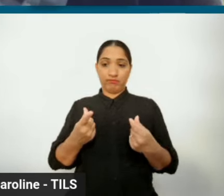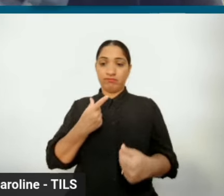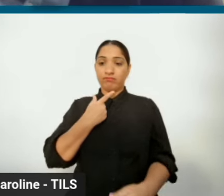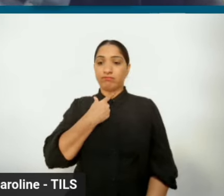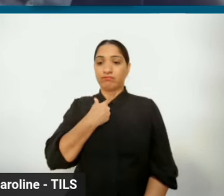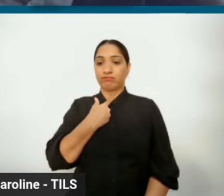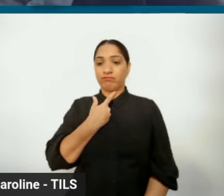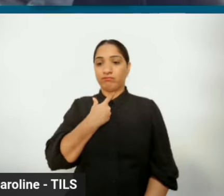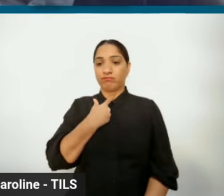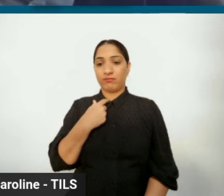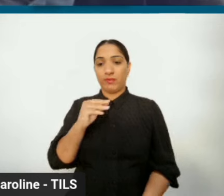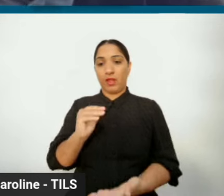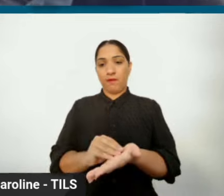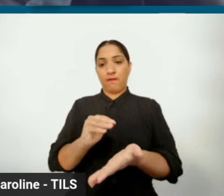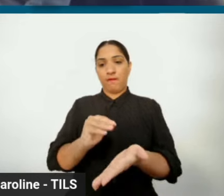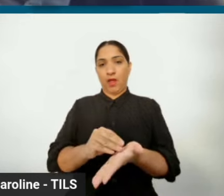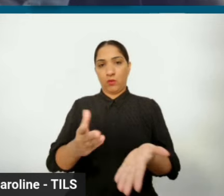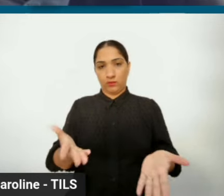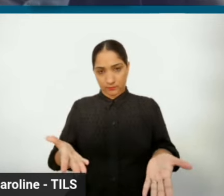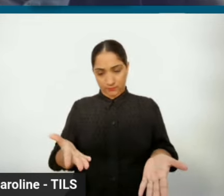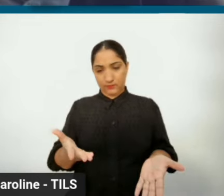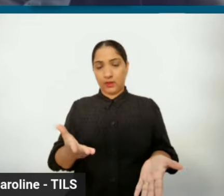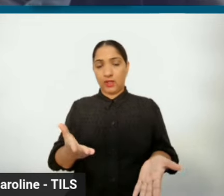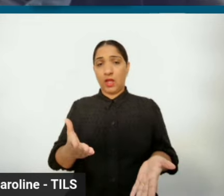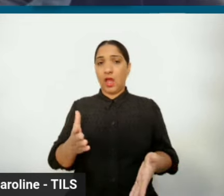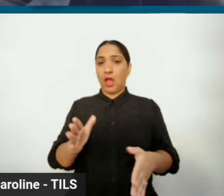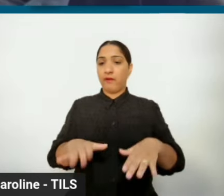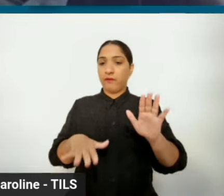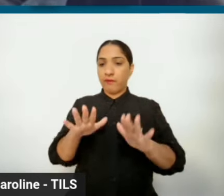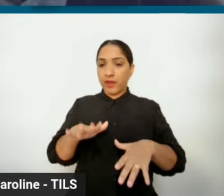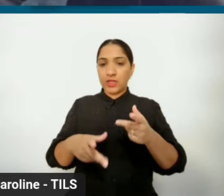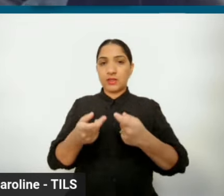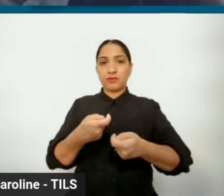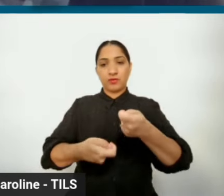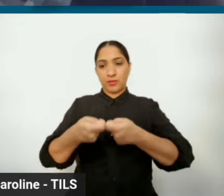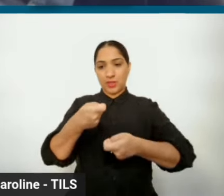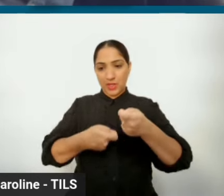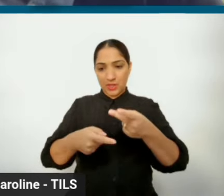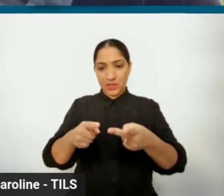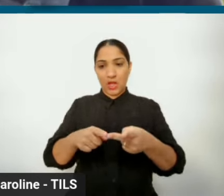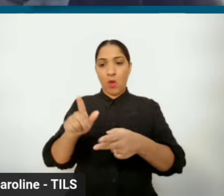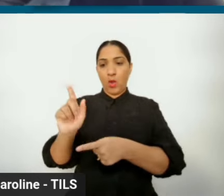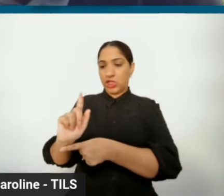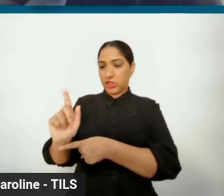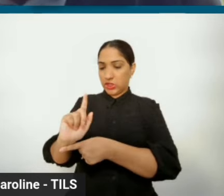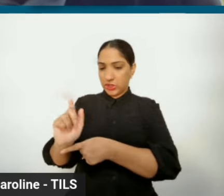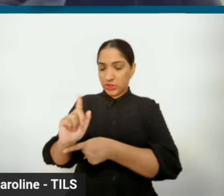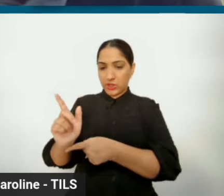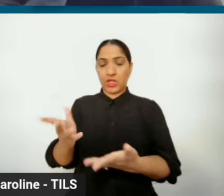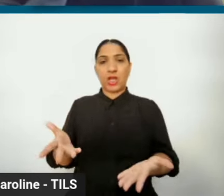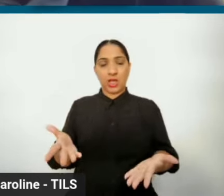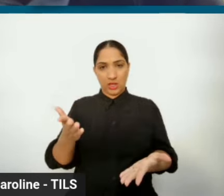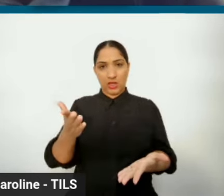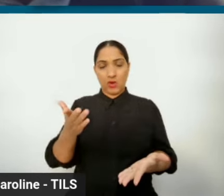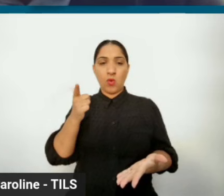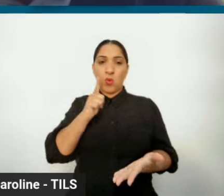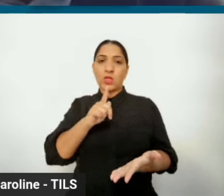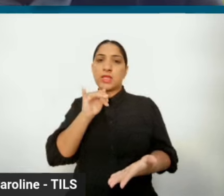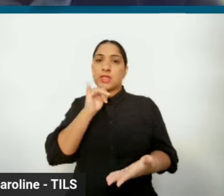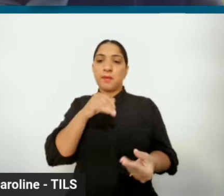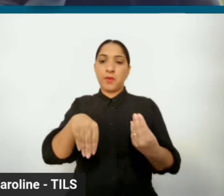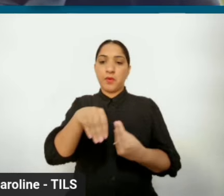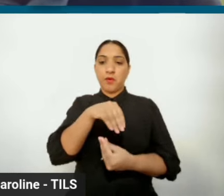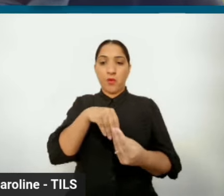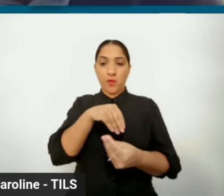bem o seu mandato, a sua administração, a sua gestão, seja porque, lamentavelmente, até se envolveu em algum tipo